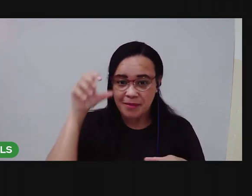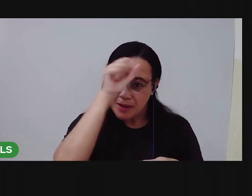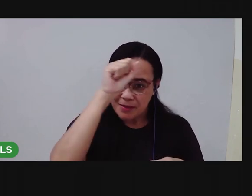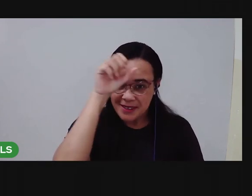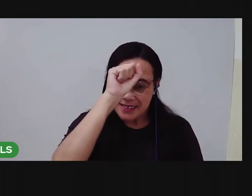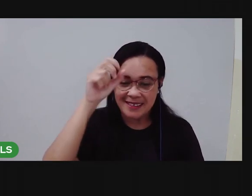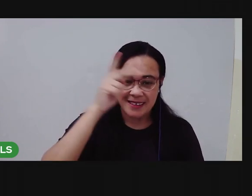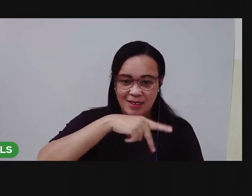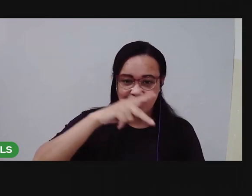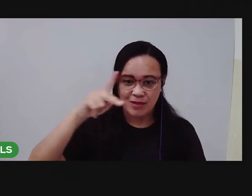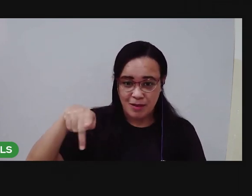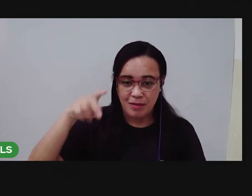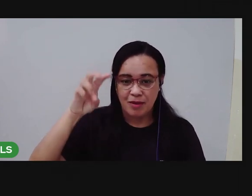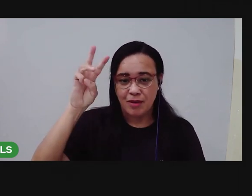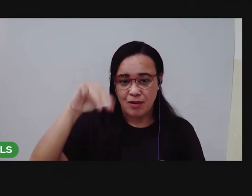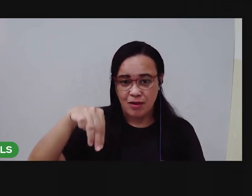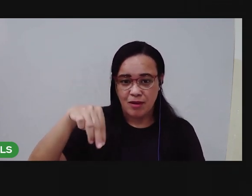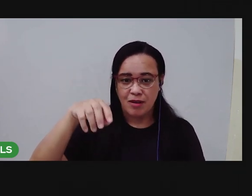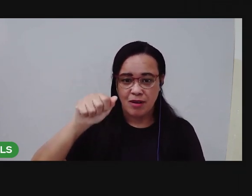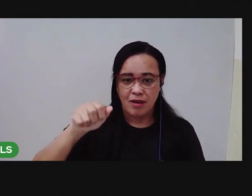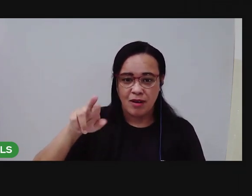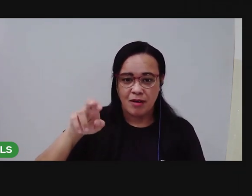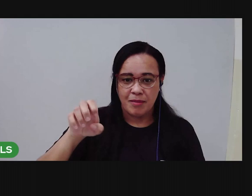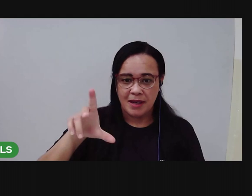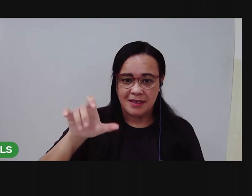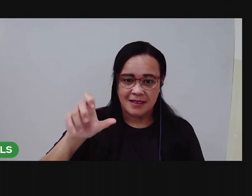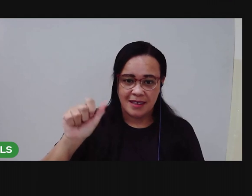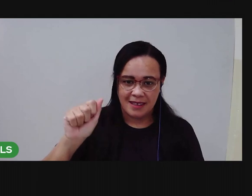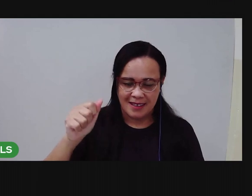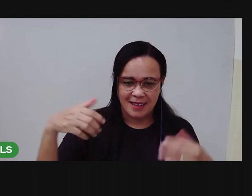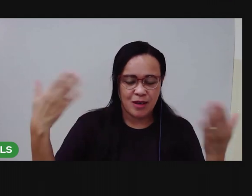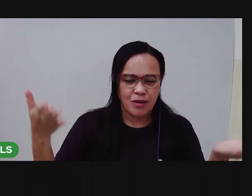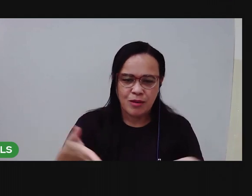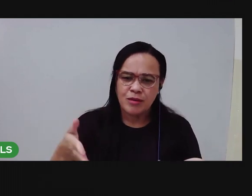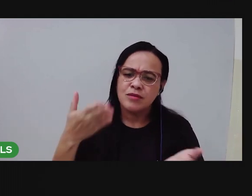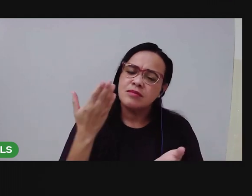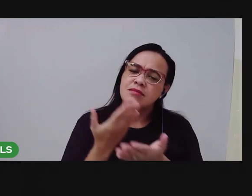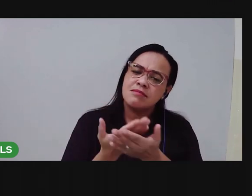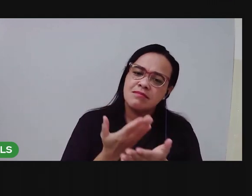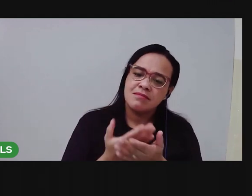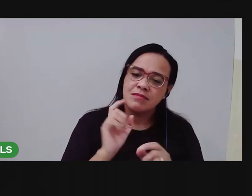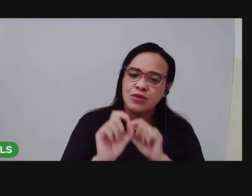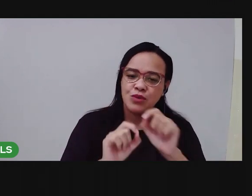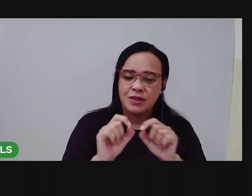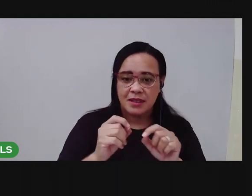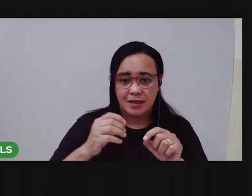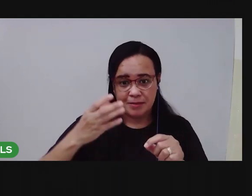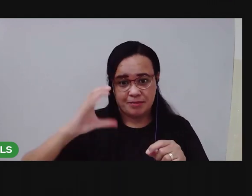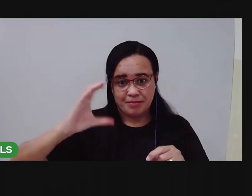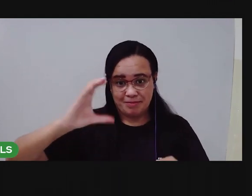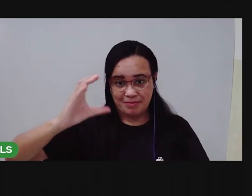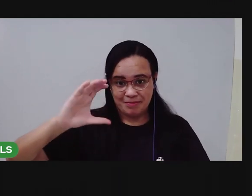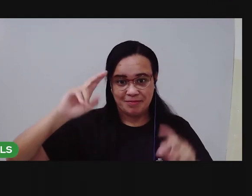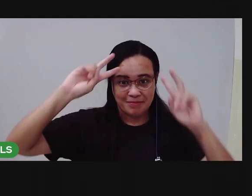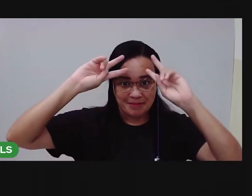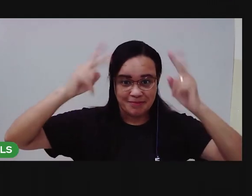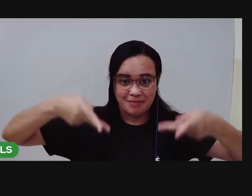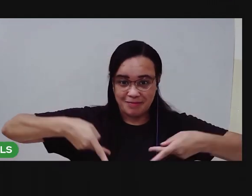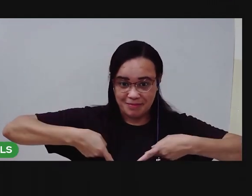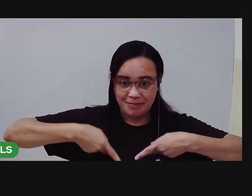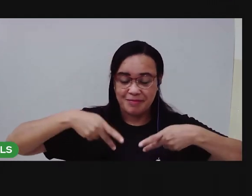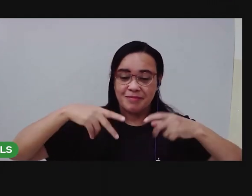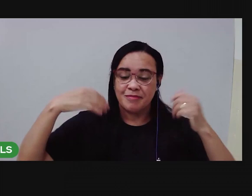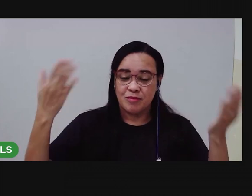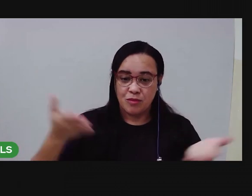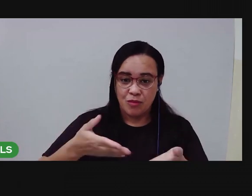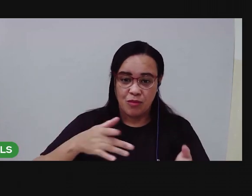Marcela. Hoje teremos aula de Ciências Humanas, onde a gente vai falar um pouco